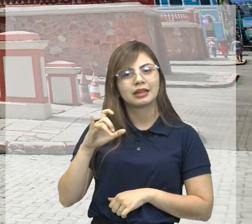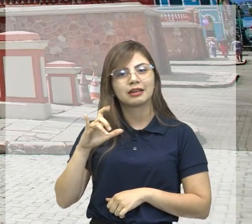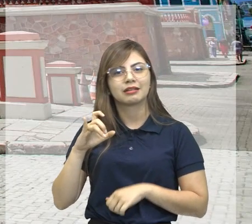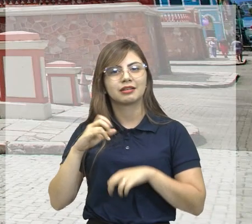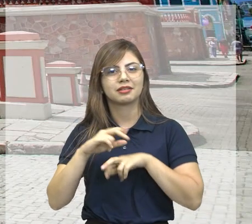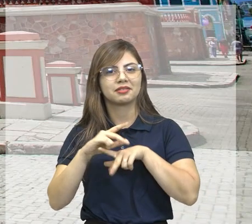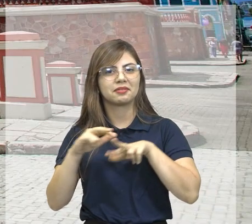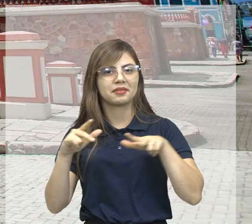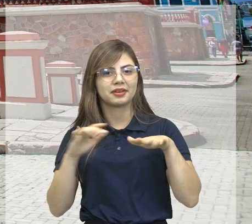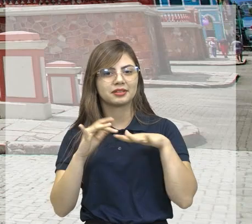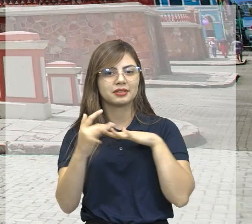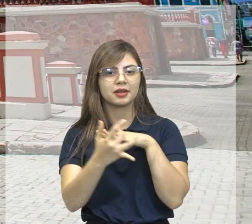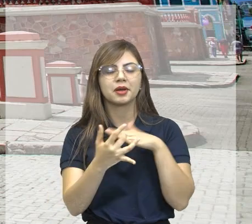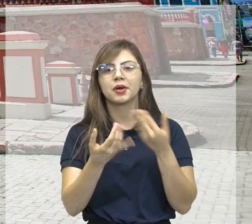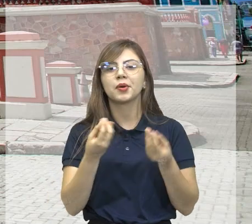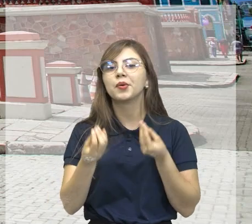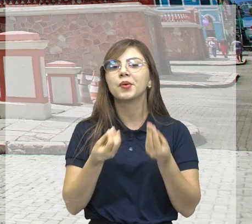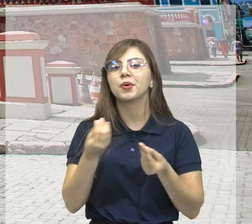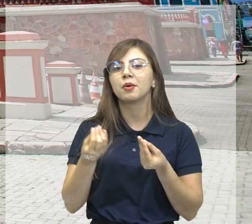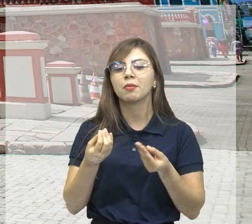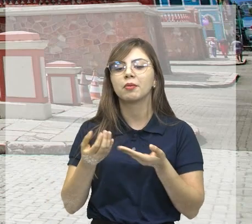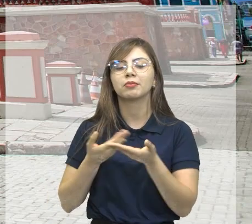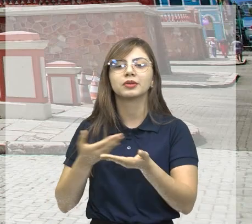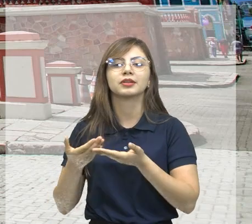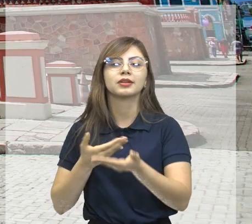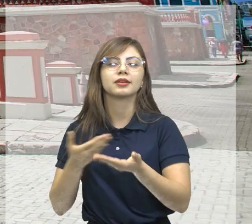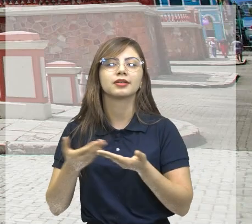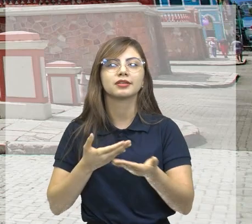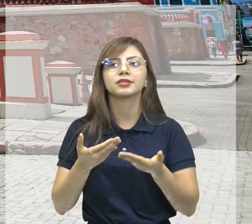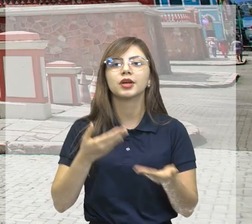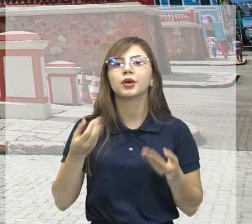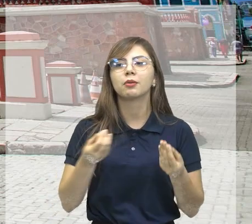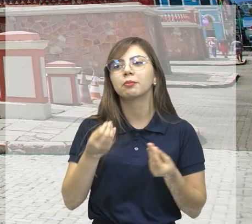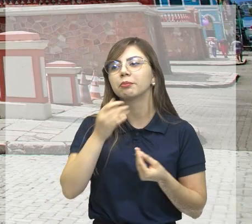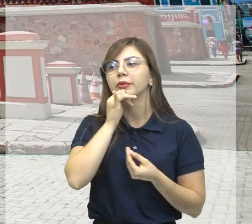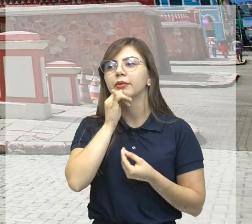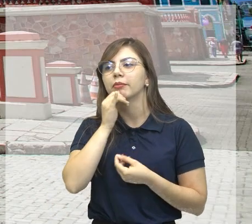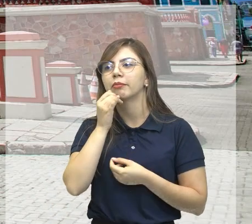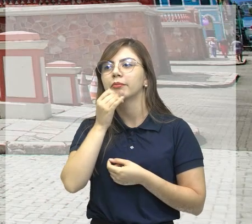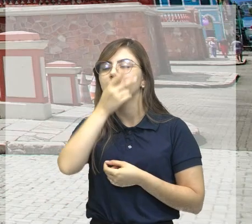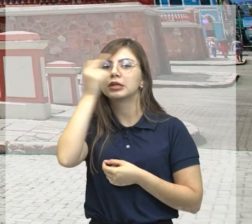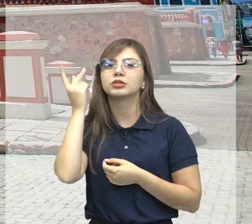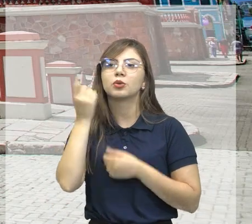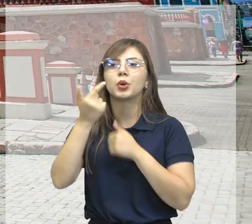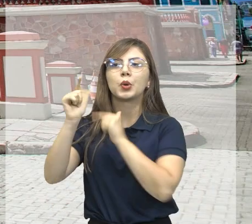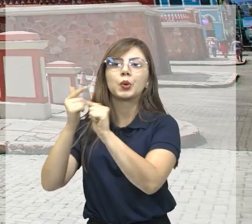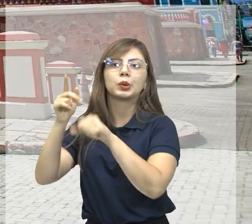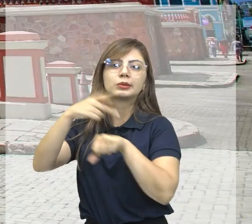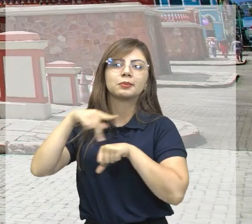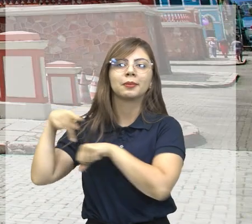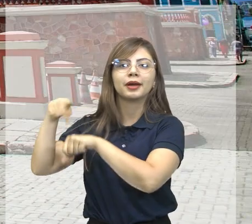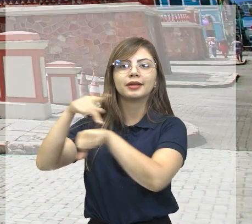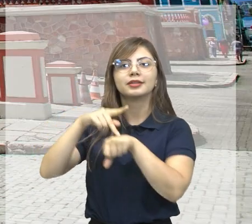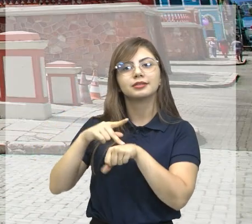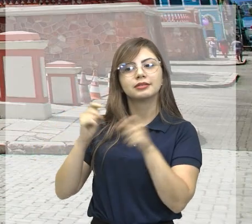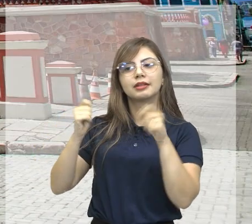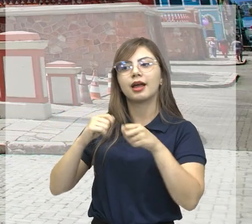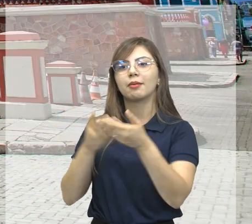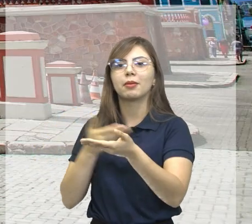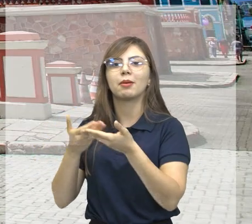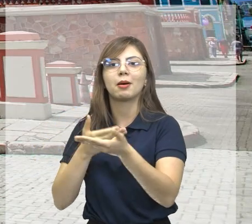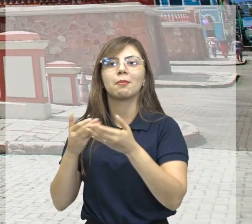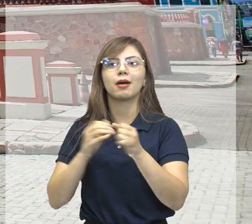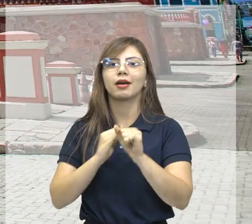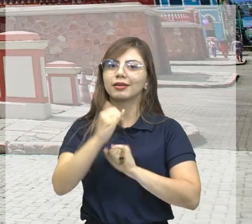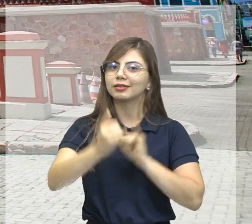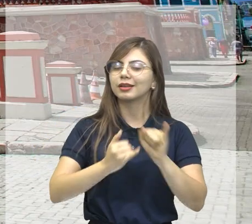é usado para interagir onde? Com públicos de outros países. Então, o inglês também, como língua